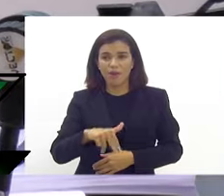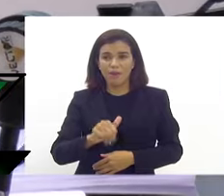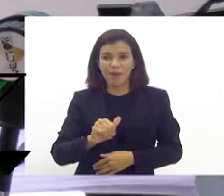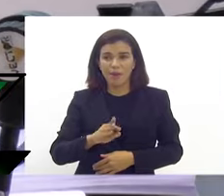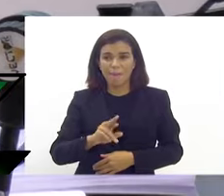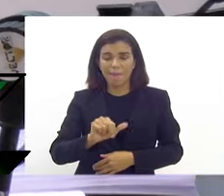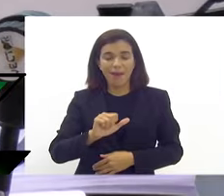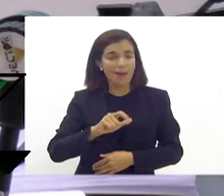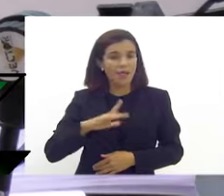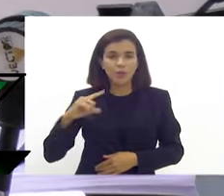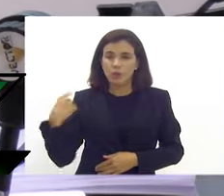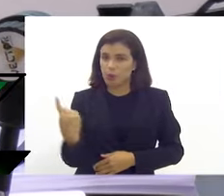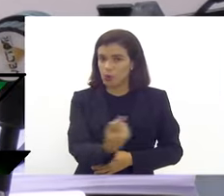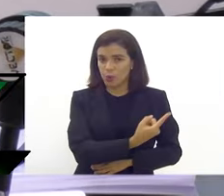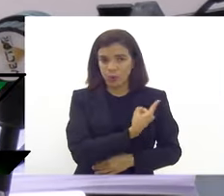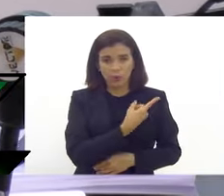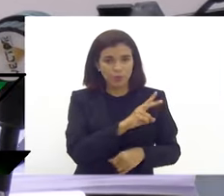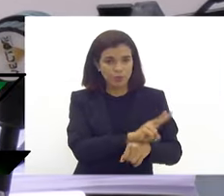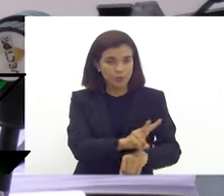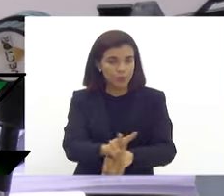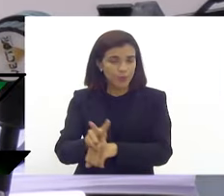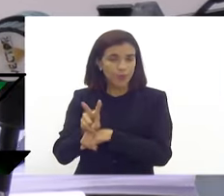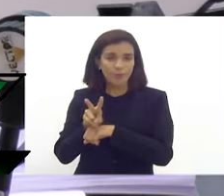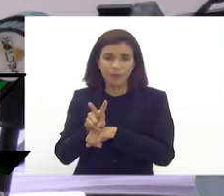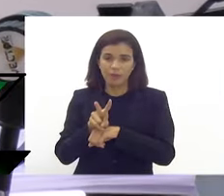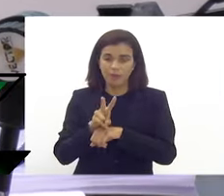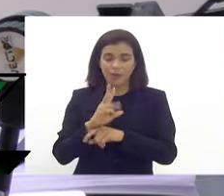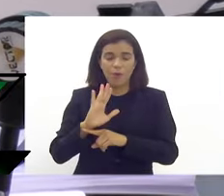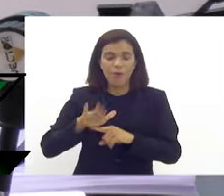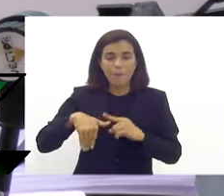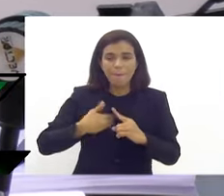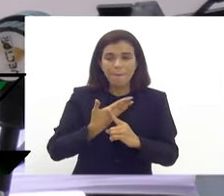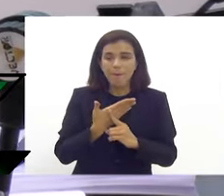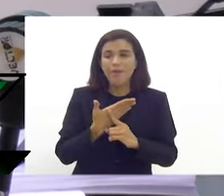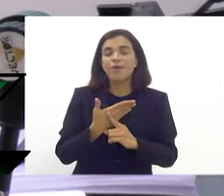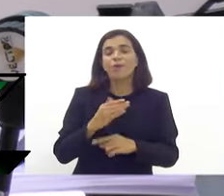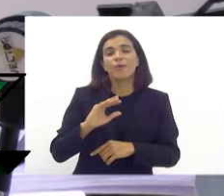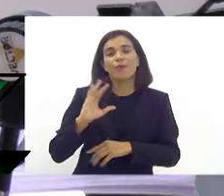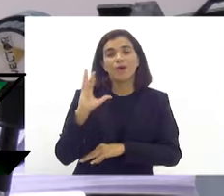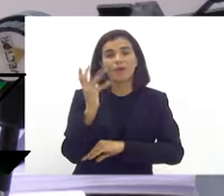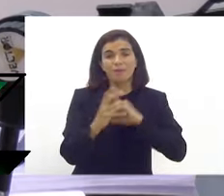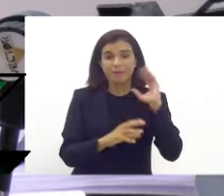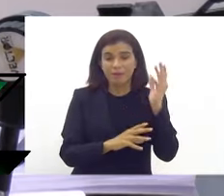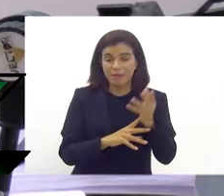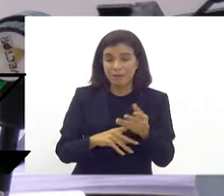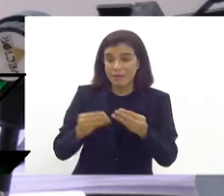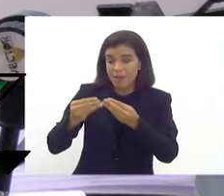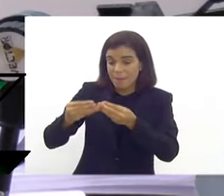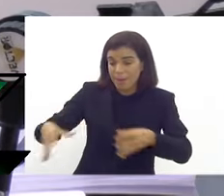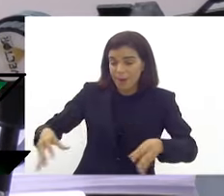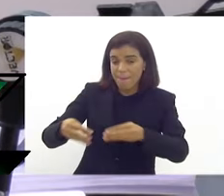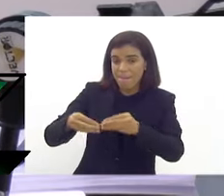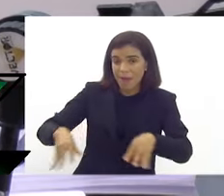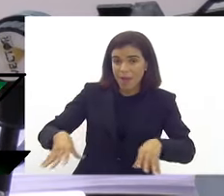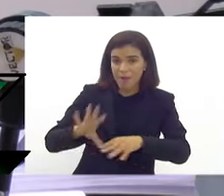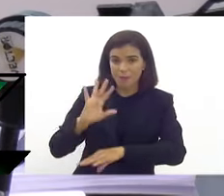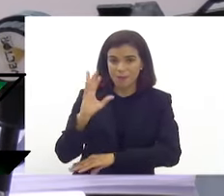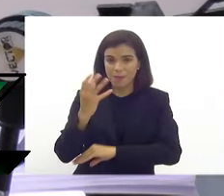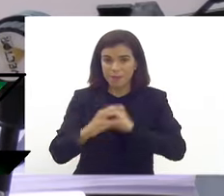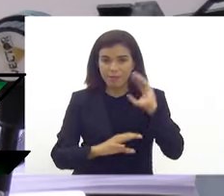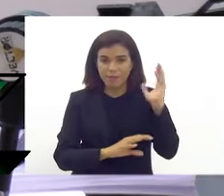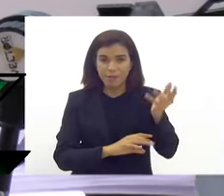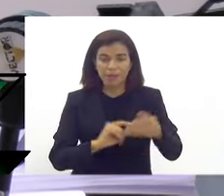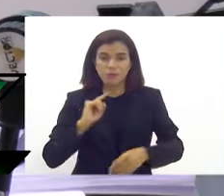é de todos é fiscalizar e preservar a questão do meio ambiente se tá dando causando dano ao meio ambiente com a questão da